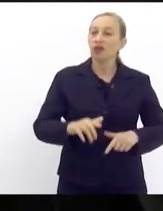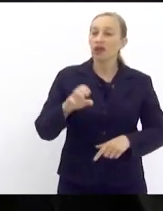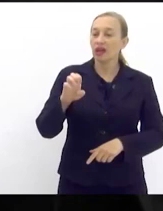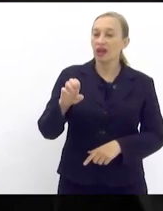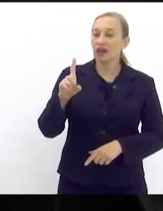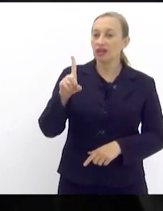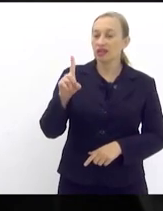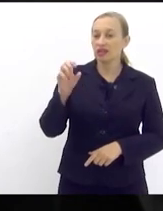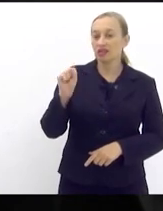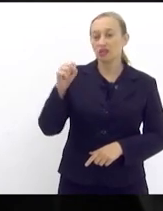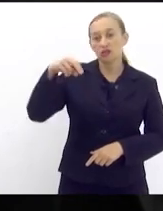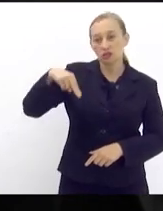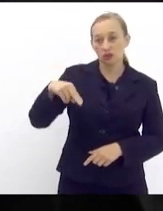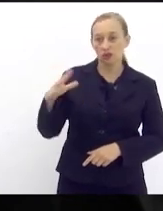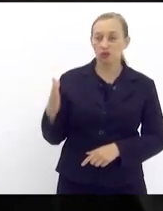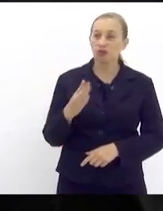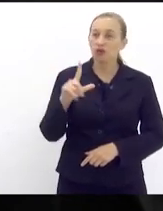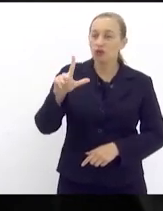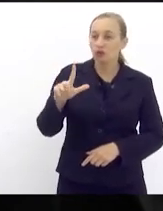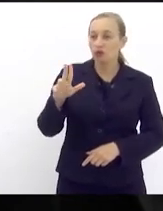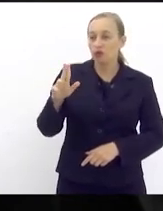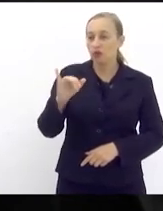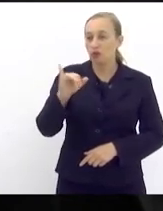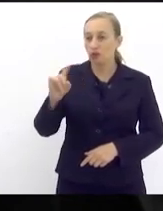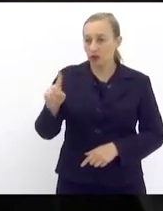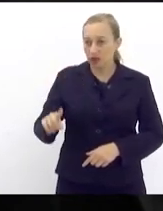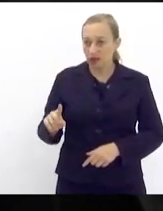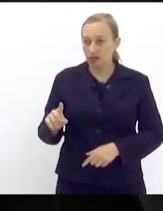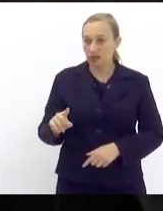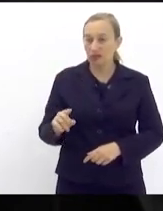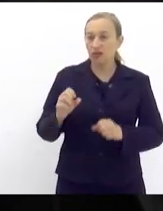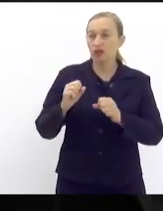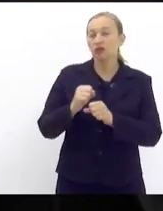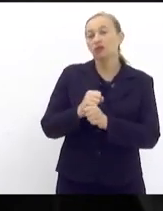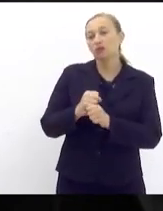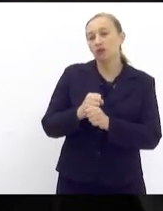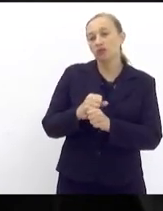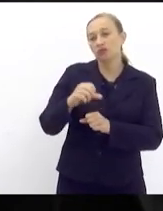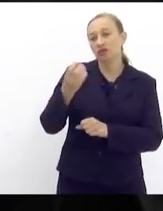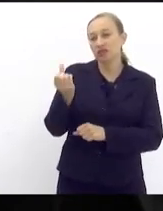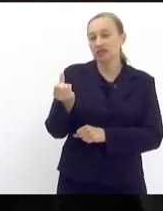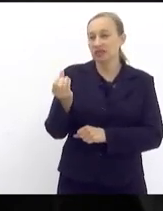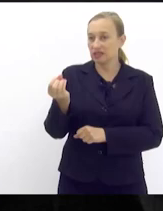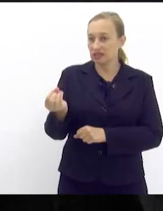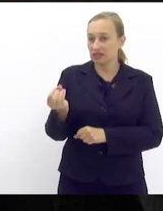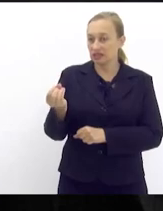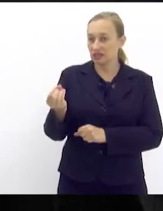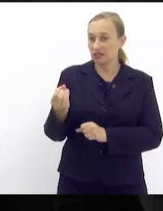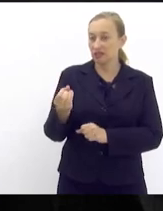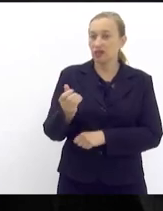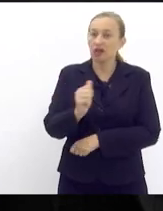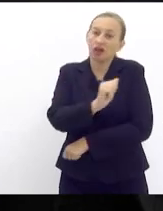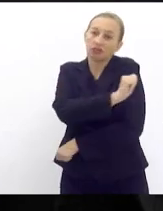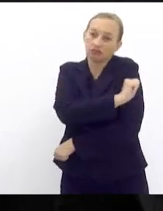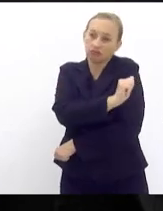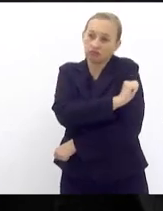Luiz na década de 60 estudante secundarista